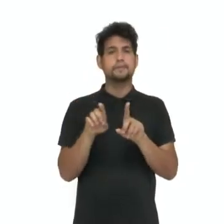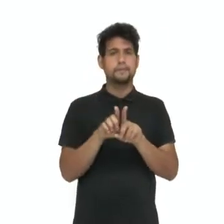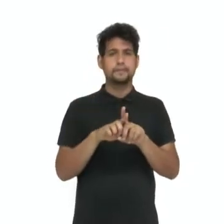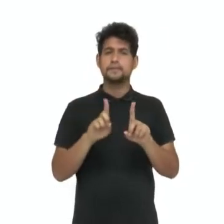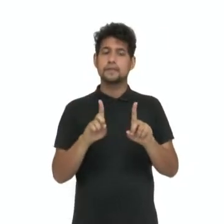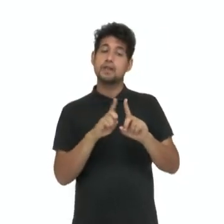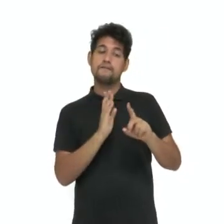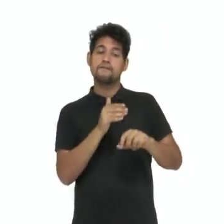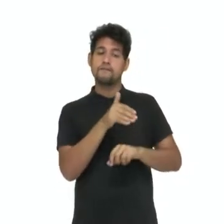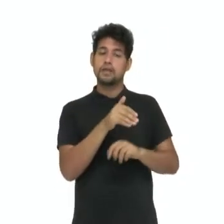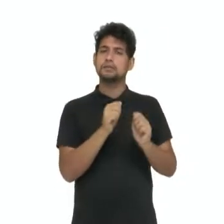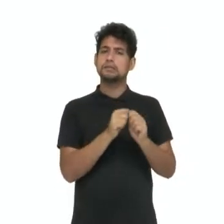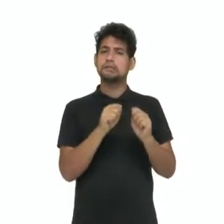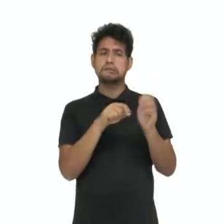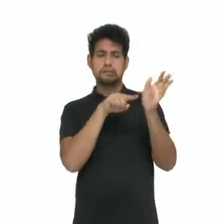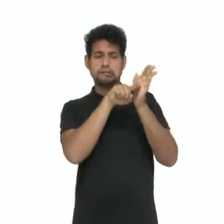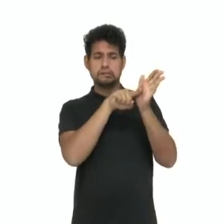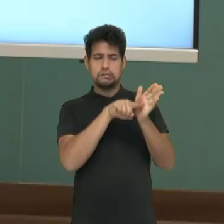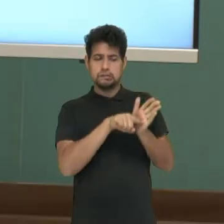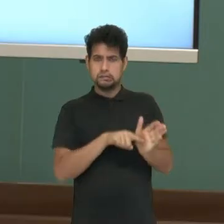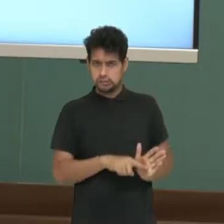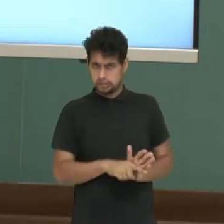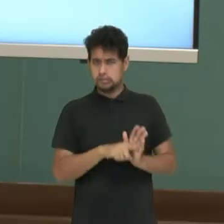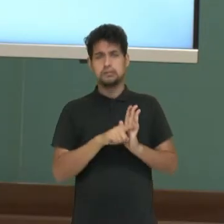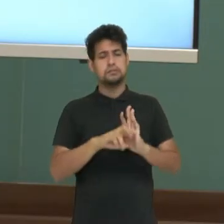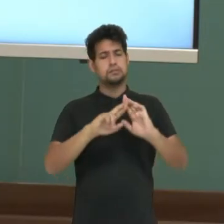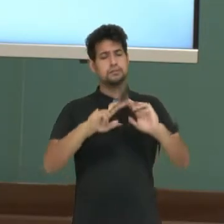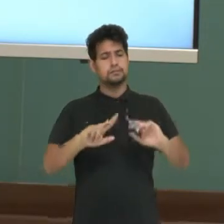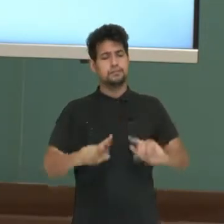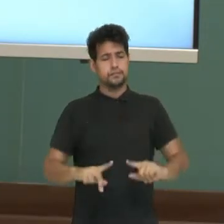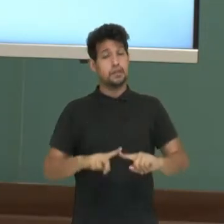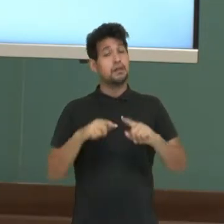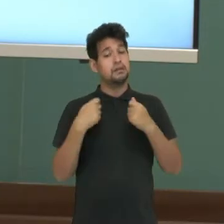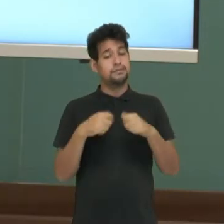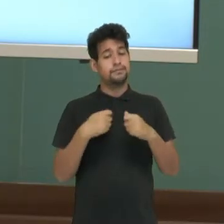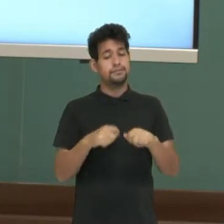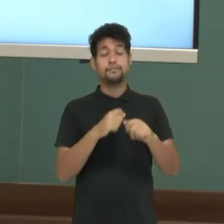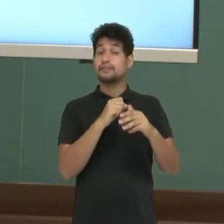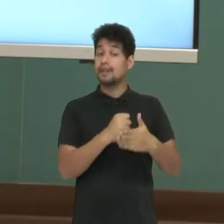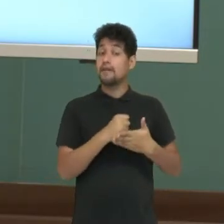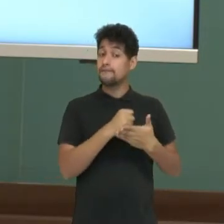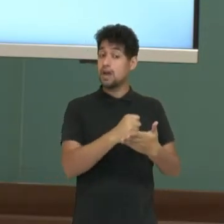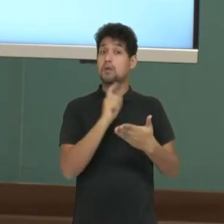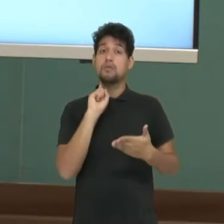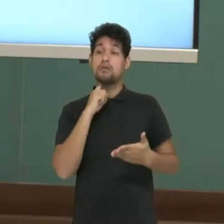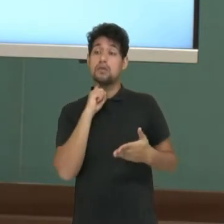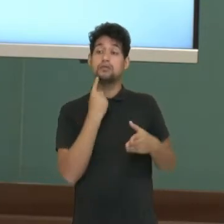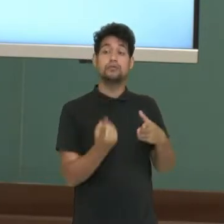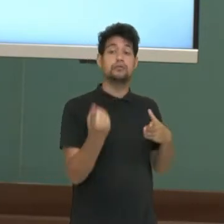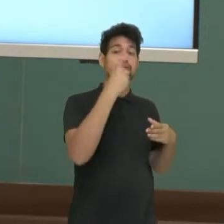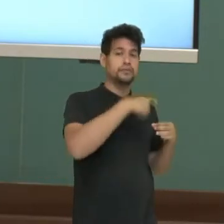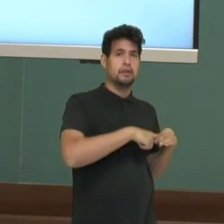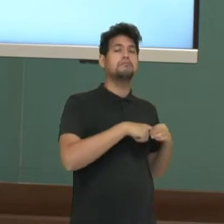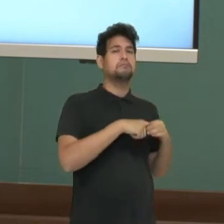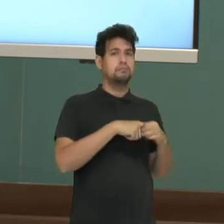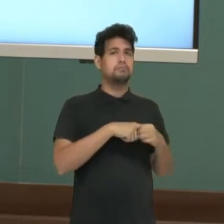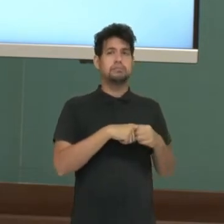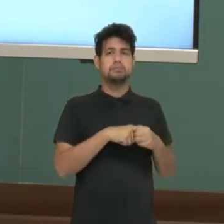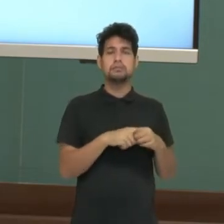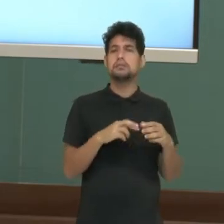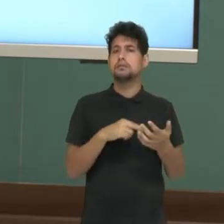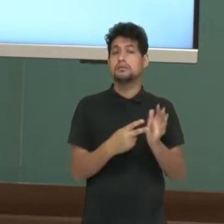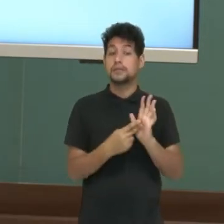até lá, fazem suas pesquisas científicas, mas também tem que levar os resíduos de volta para o país de origem. Então, isso é tomado um